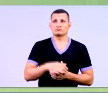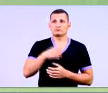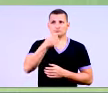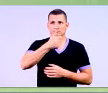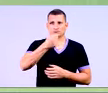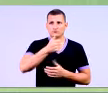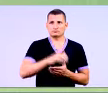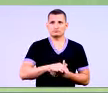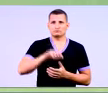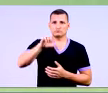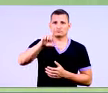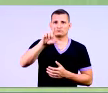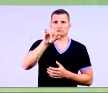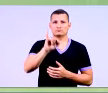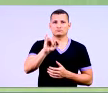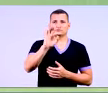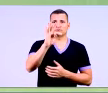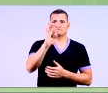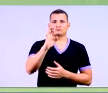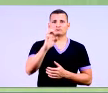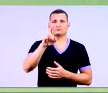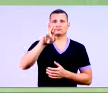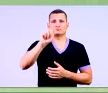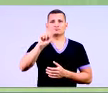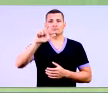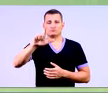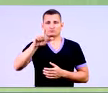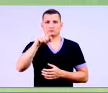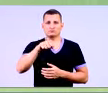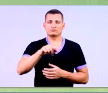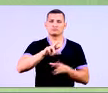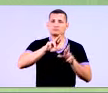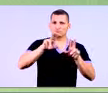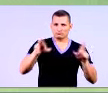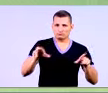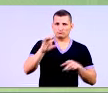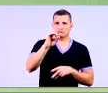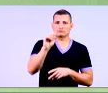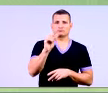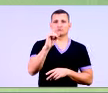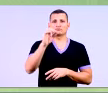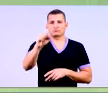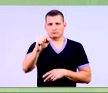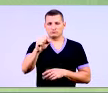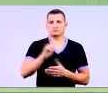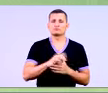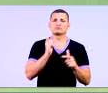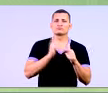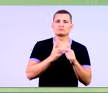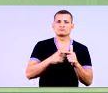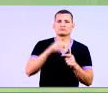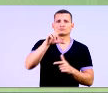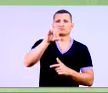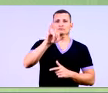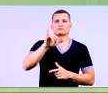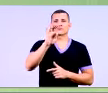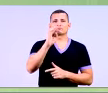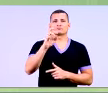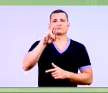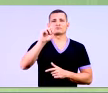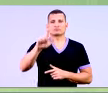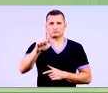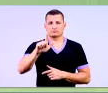deles leteral tá esses são os tipos de dados positivos porque literal é porque